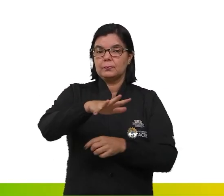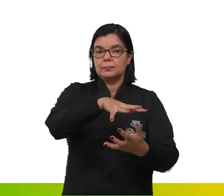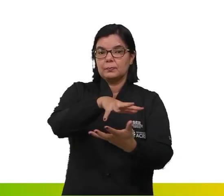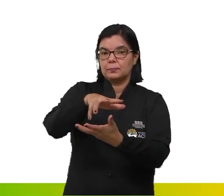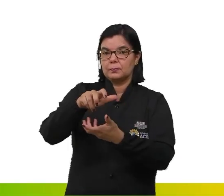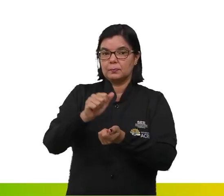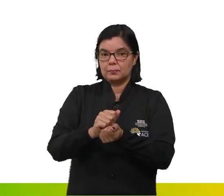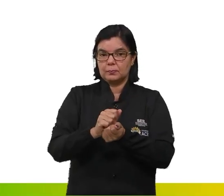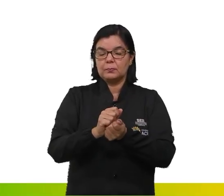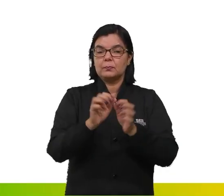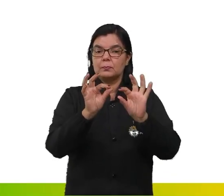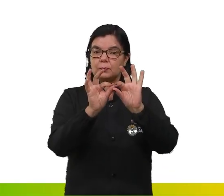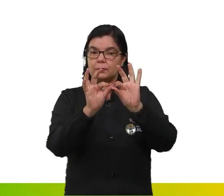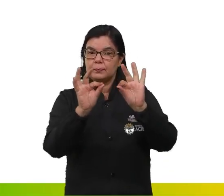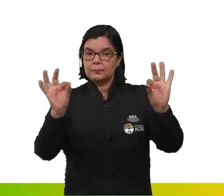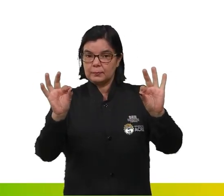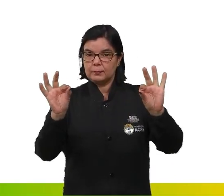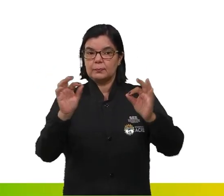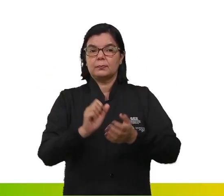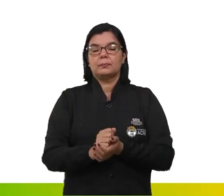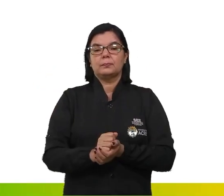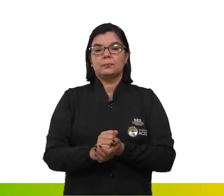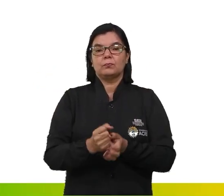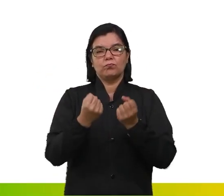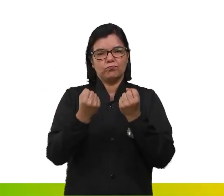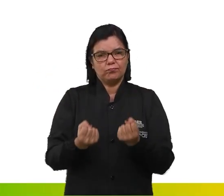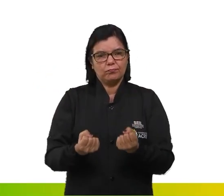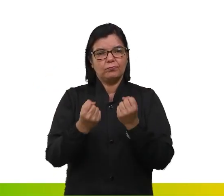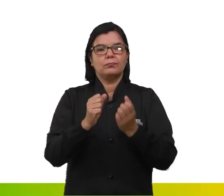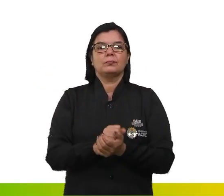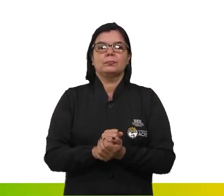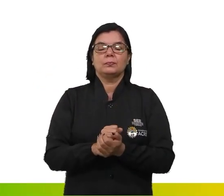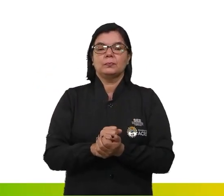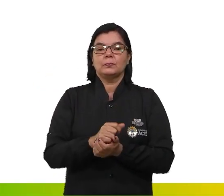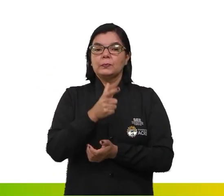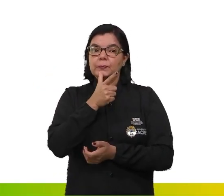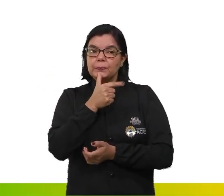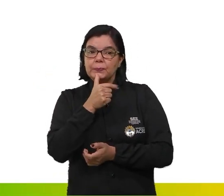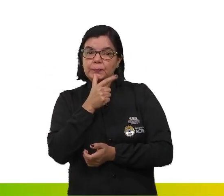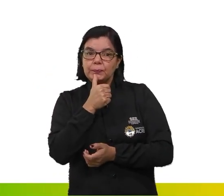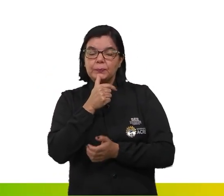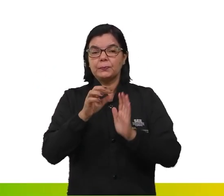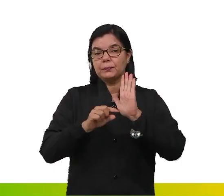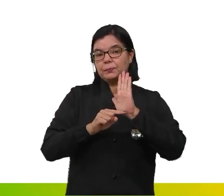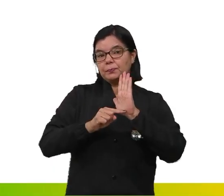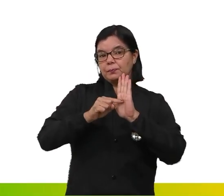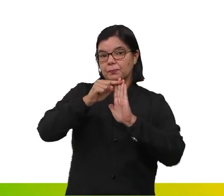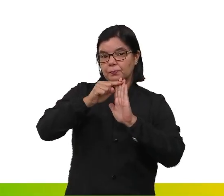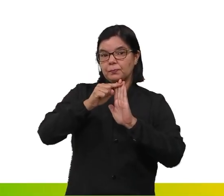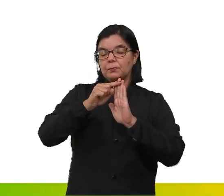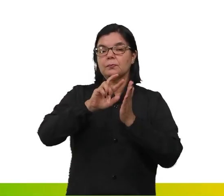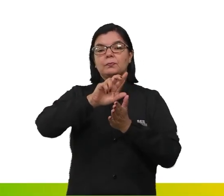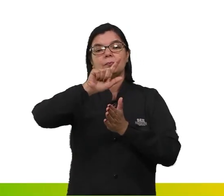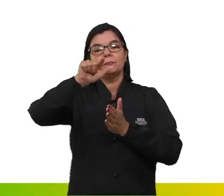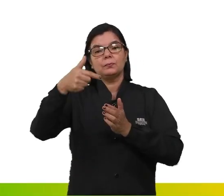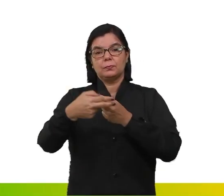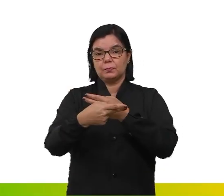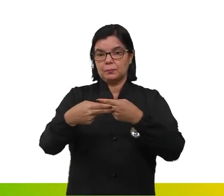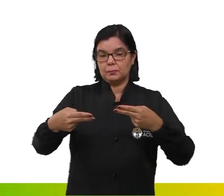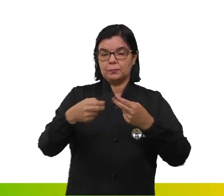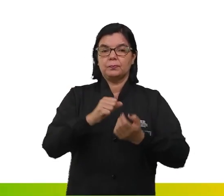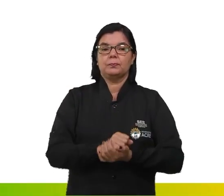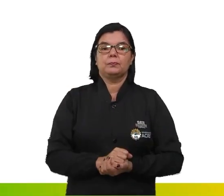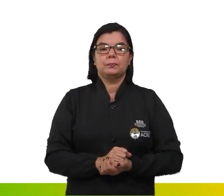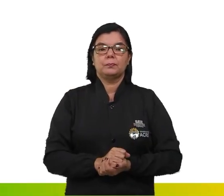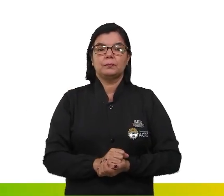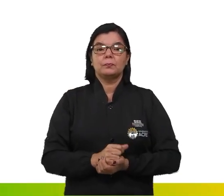medir comprimento, massa, volume, temperatura, entre outras grandezas. Aqui nós